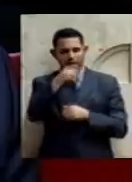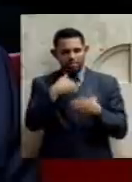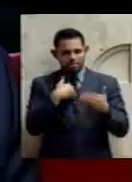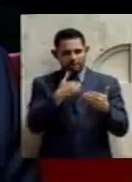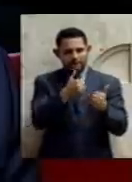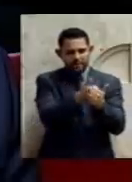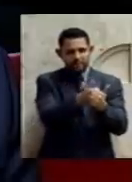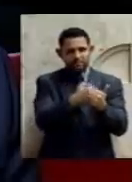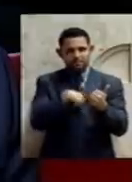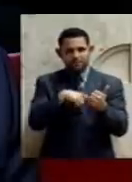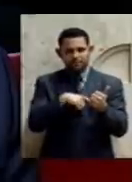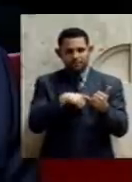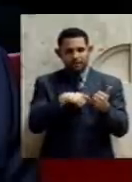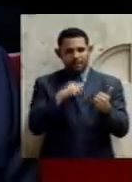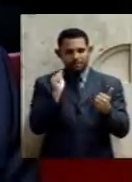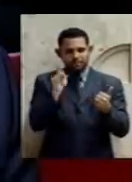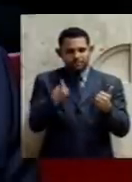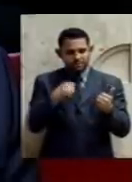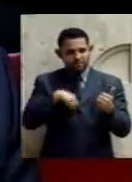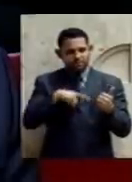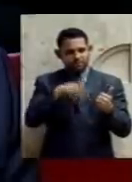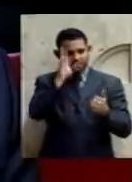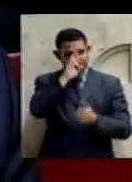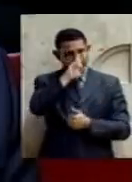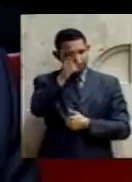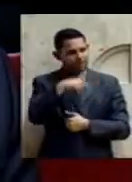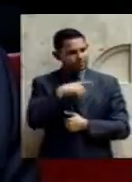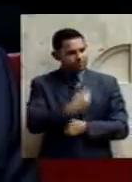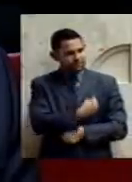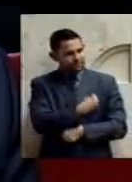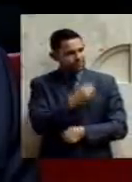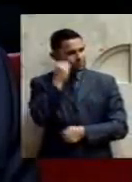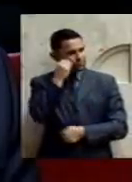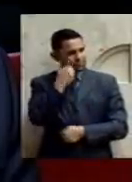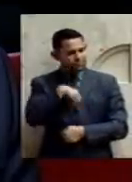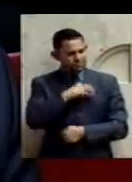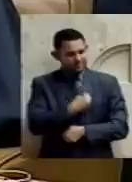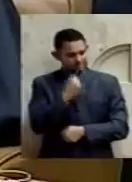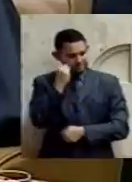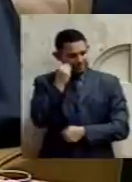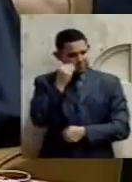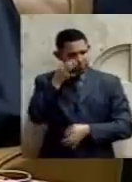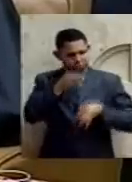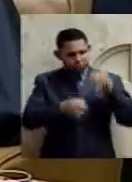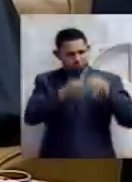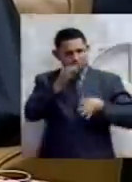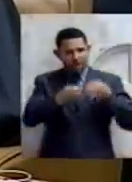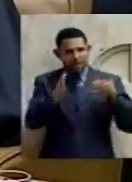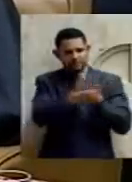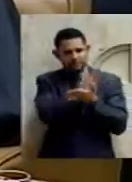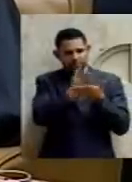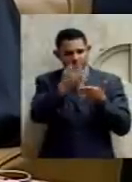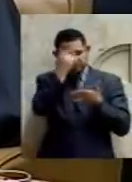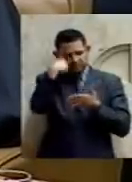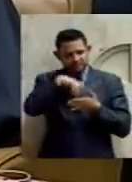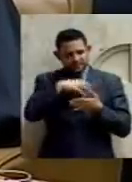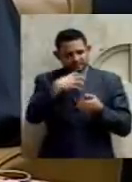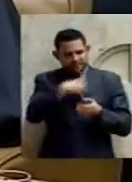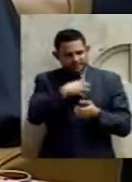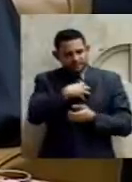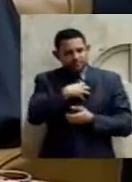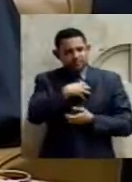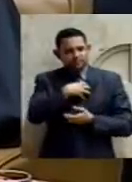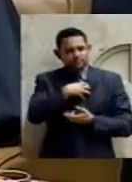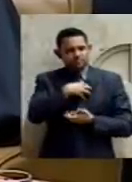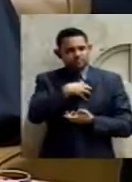sua aposentadoria compulsória, e nós vivenciamos isso, experimentou ao julgar aquele sentimento quase